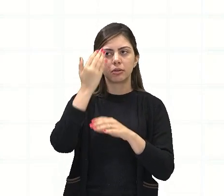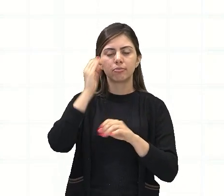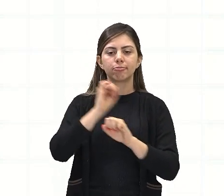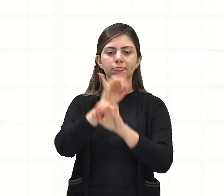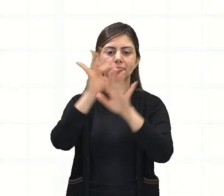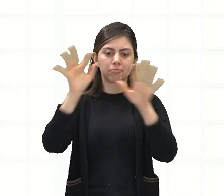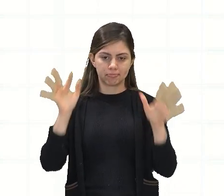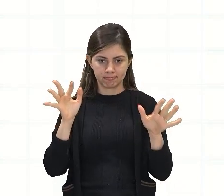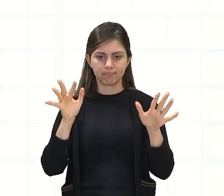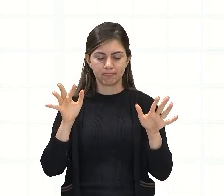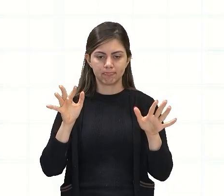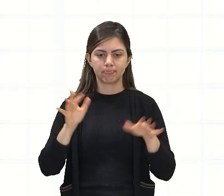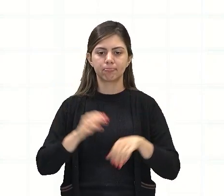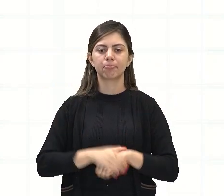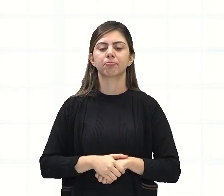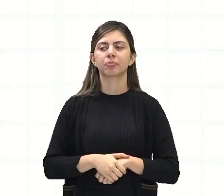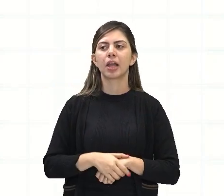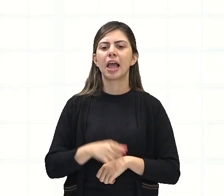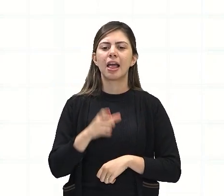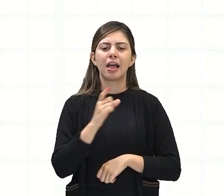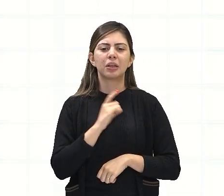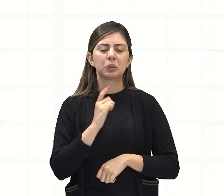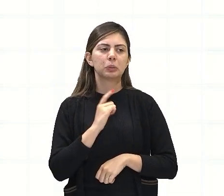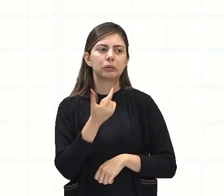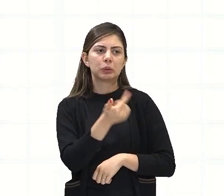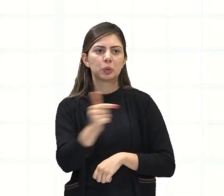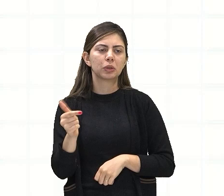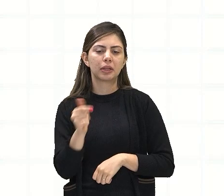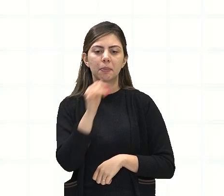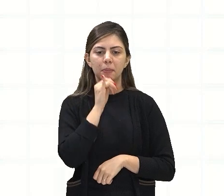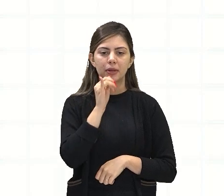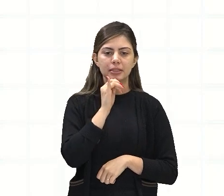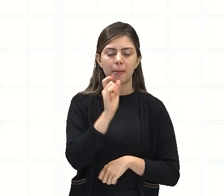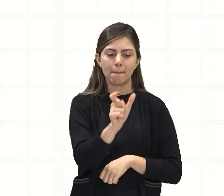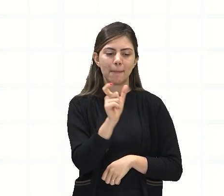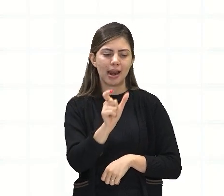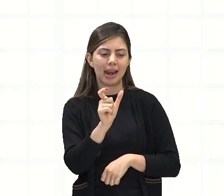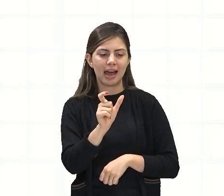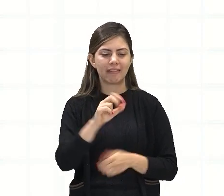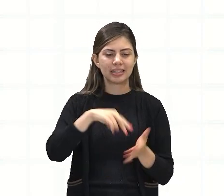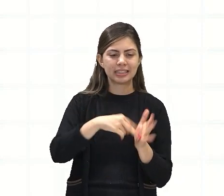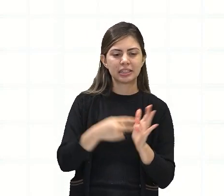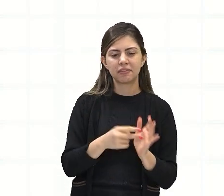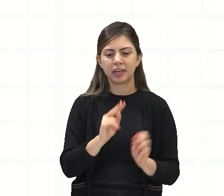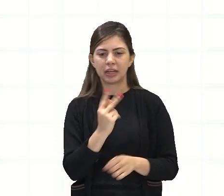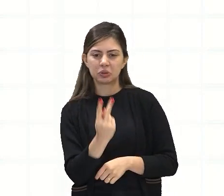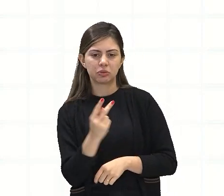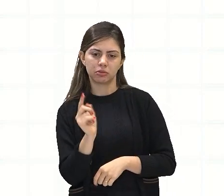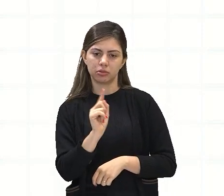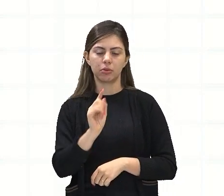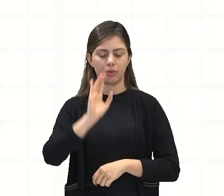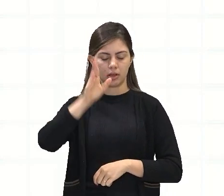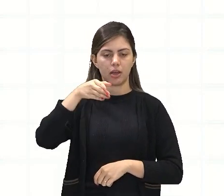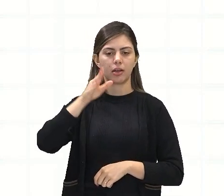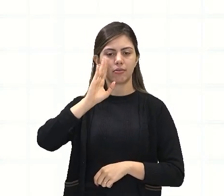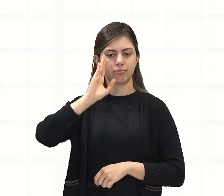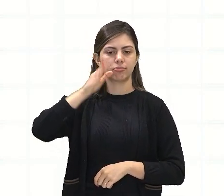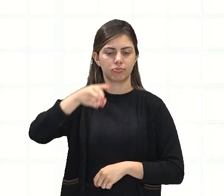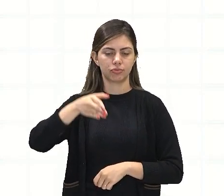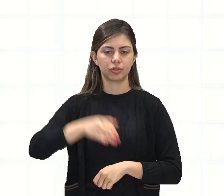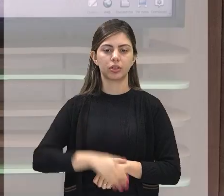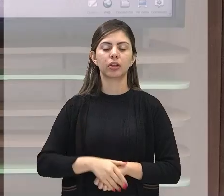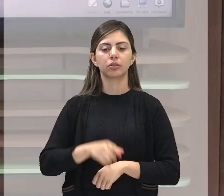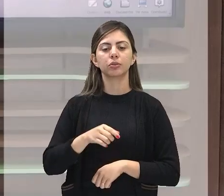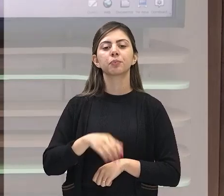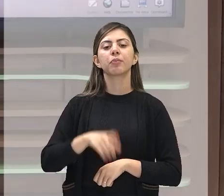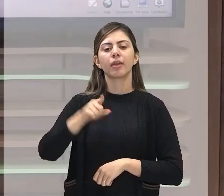linguagem clara, não traz ambiguidades, é objetiva, né? Visa trazer a